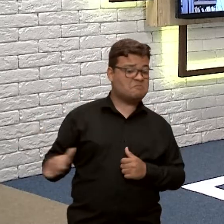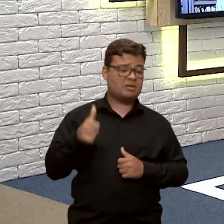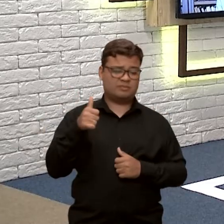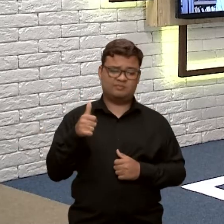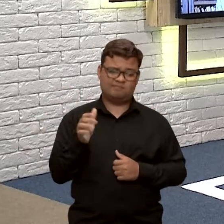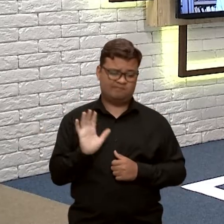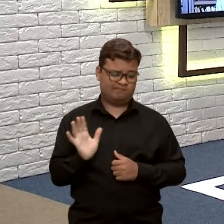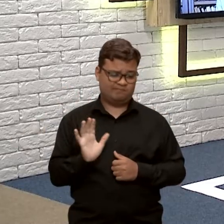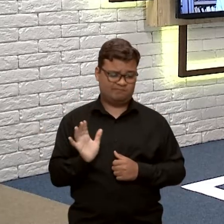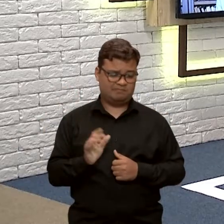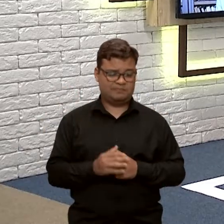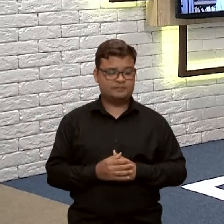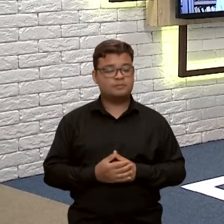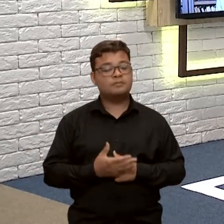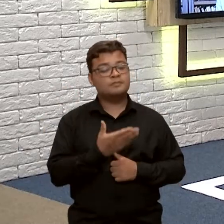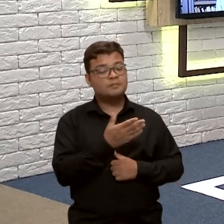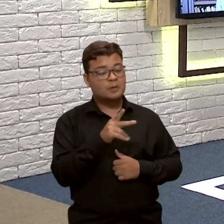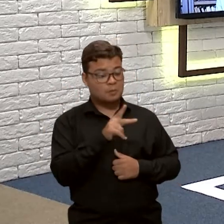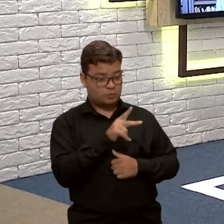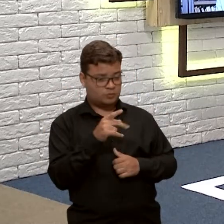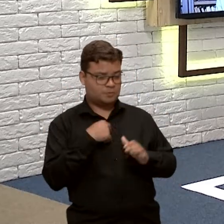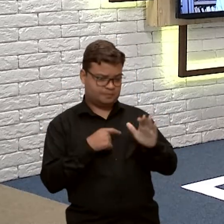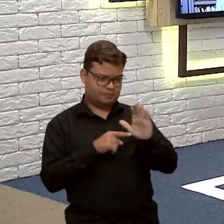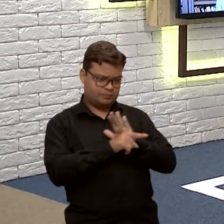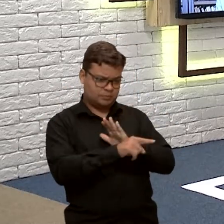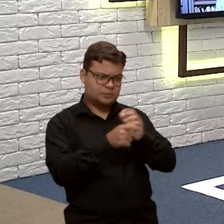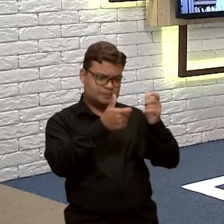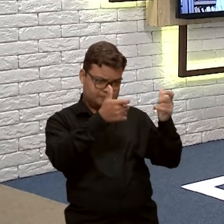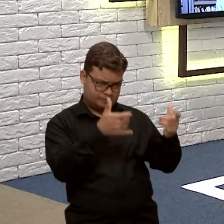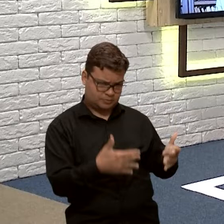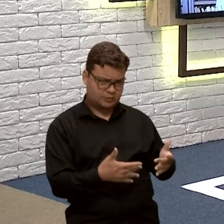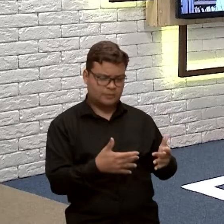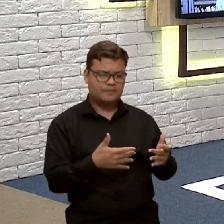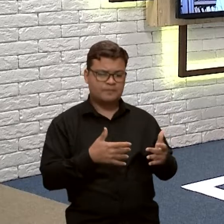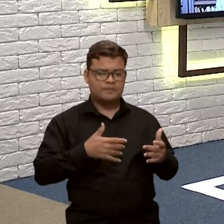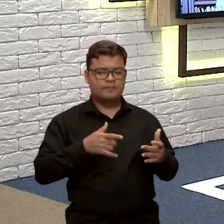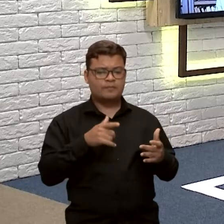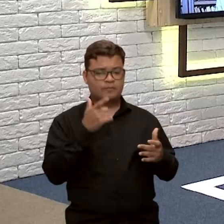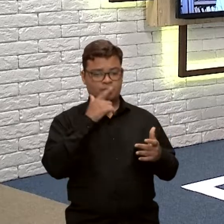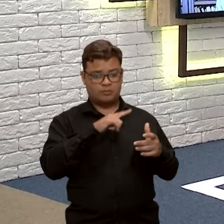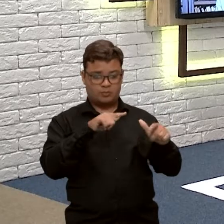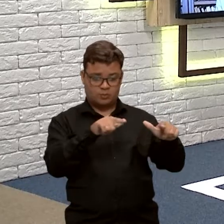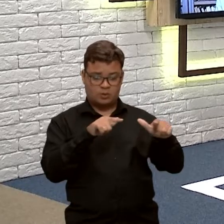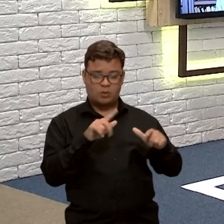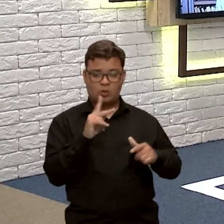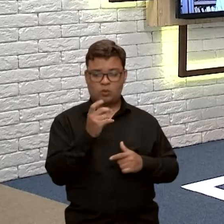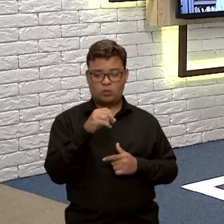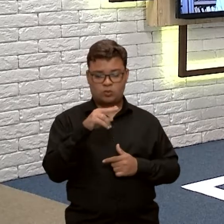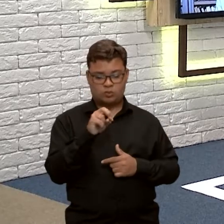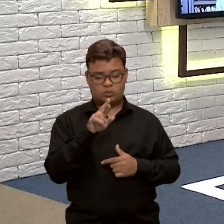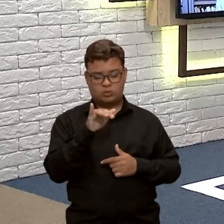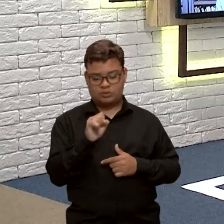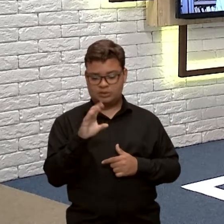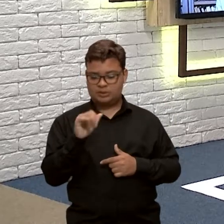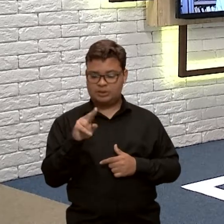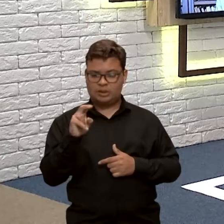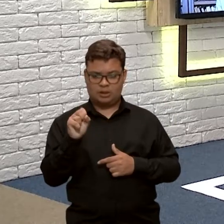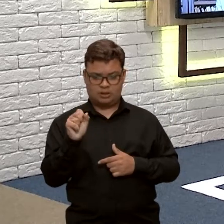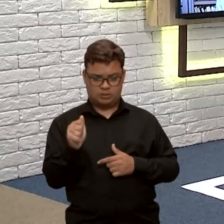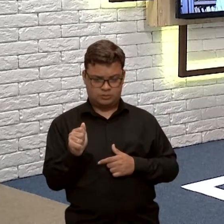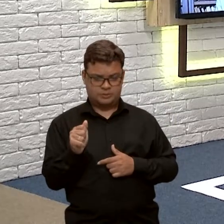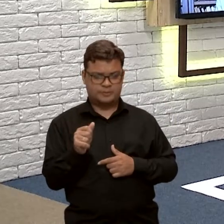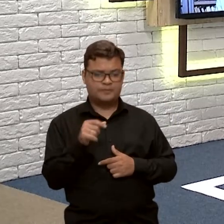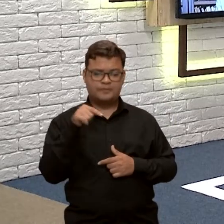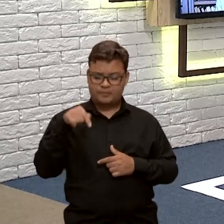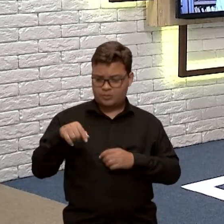Professor, mas só para a gente entender melhor, a Universidade Federal concedeu esse título para o senhor, né, doutor honoris causa, e qual que é a sua relação direta com